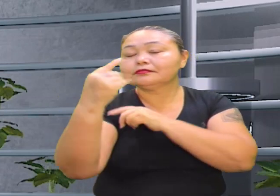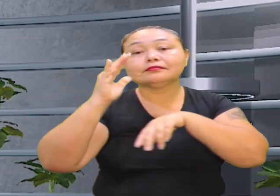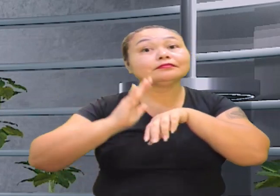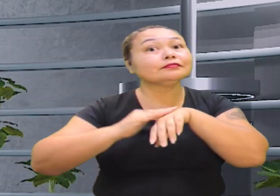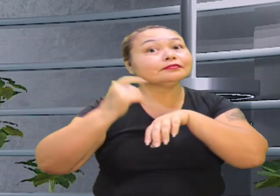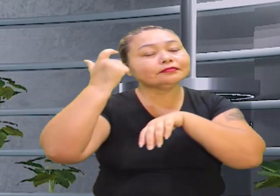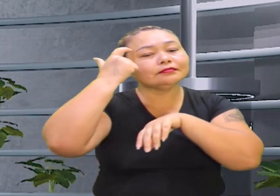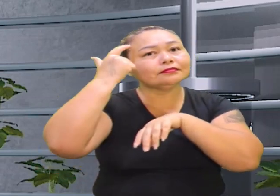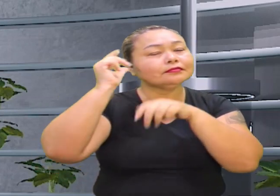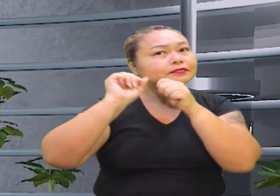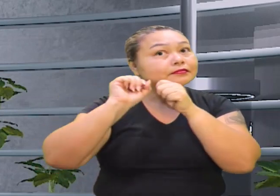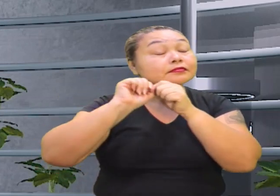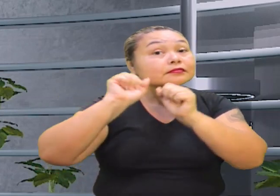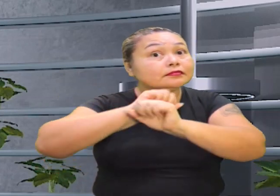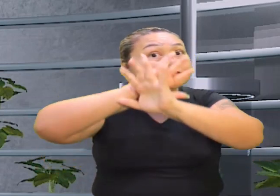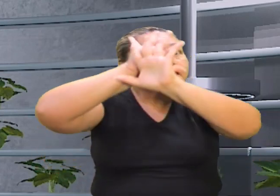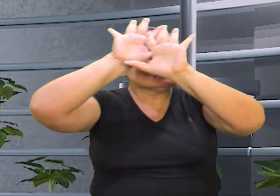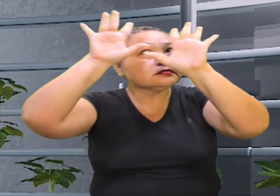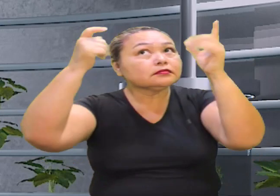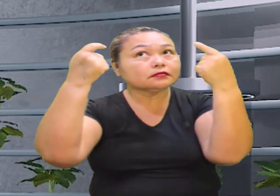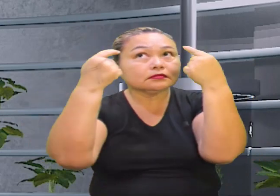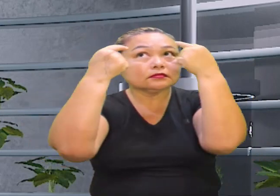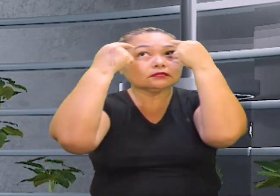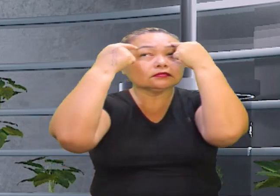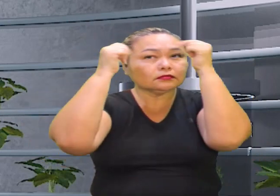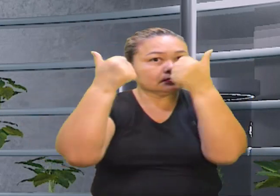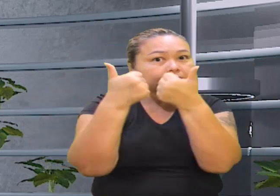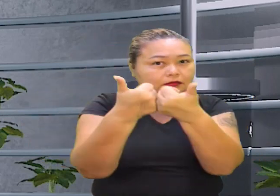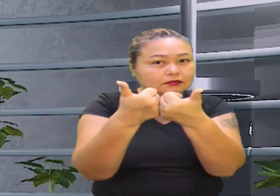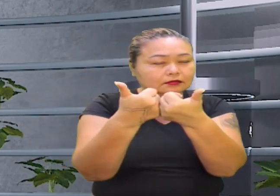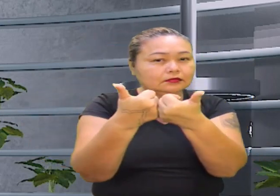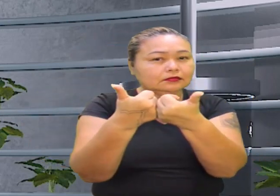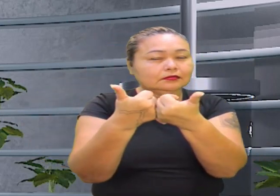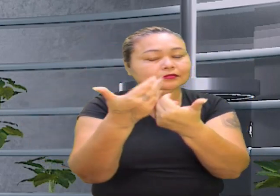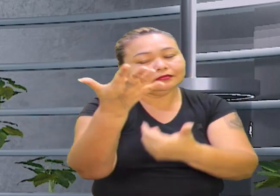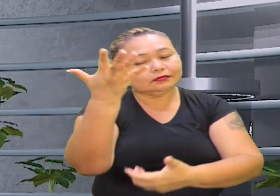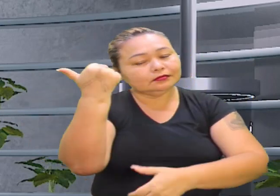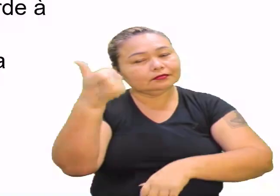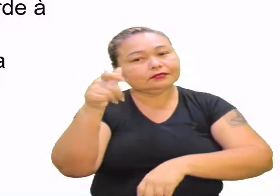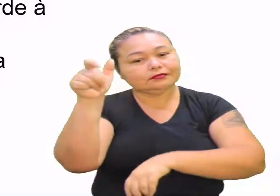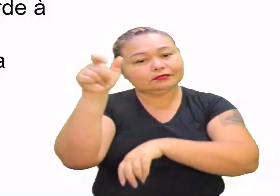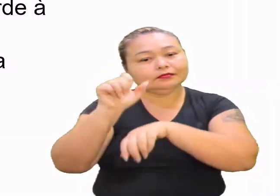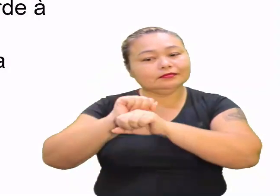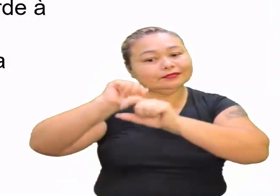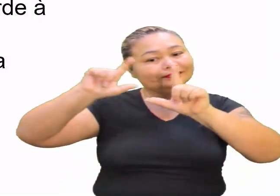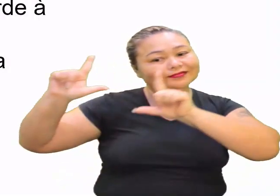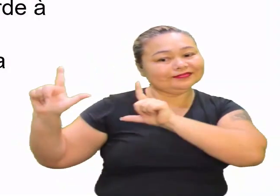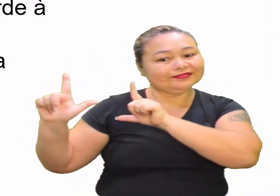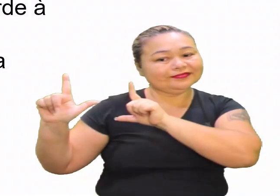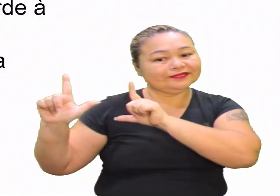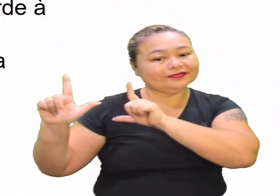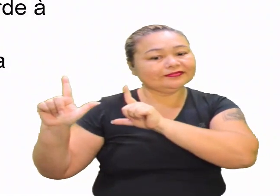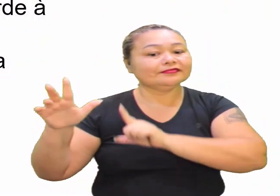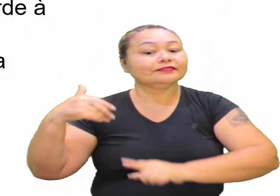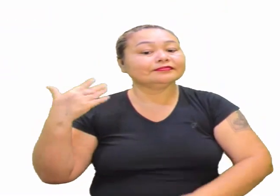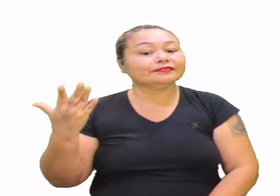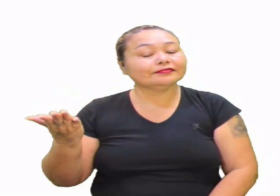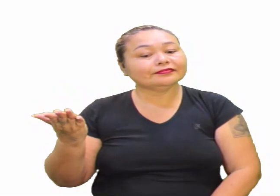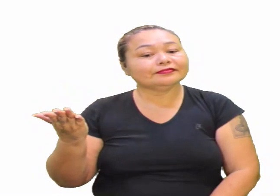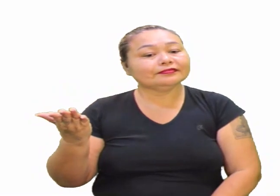hipótese? Isso tem que ter bem claro na nossa cabeça. Tudo bem? Meu diretor, na tela. Olha aí,